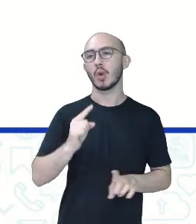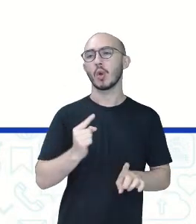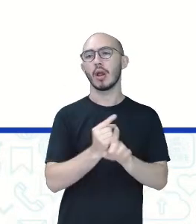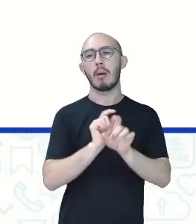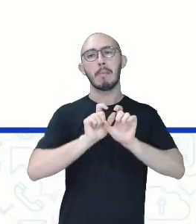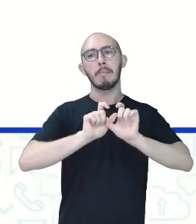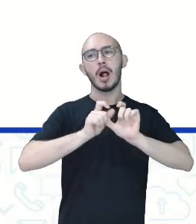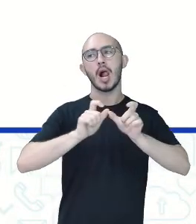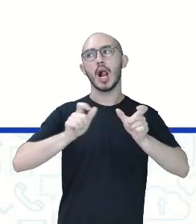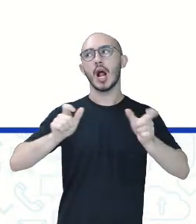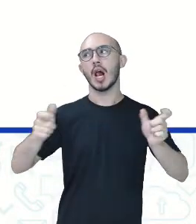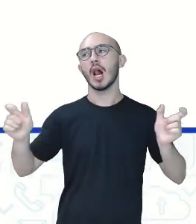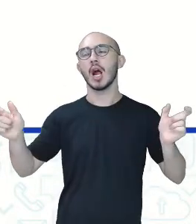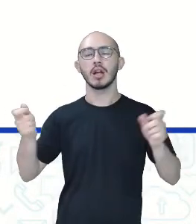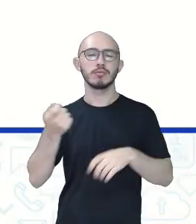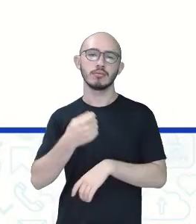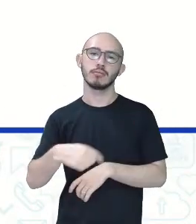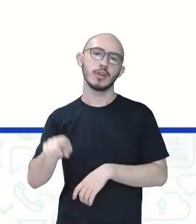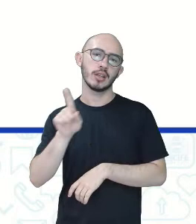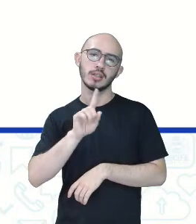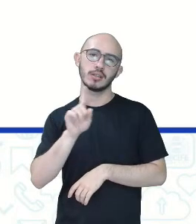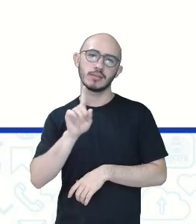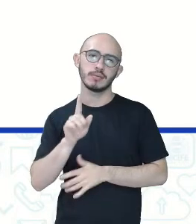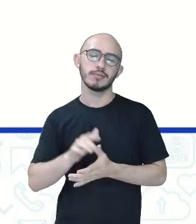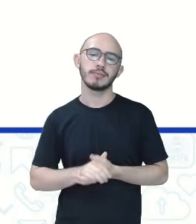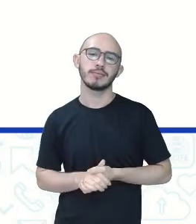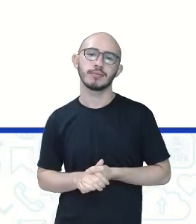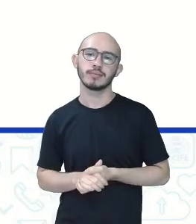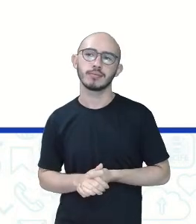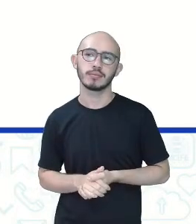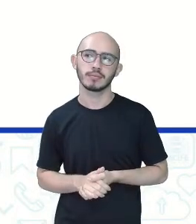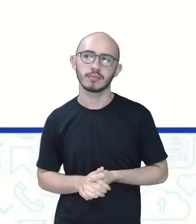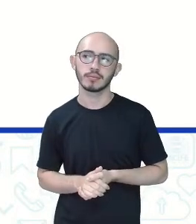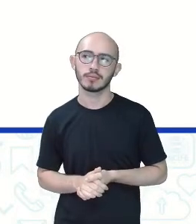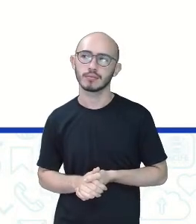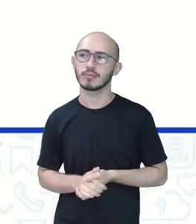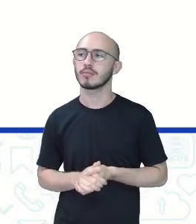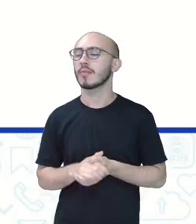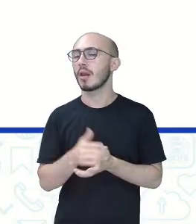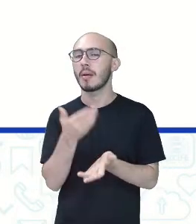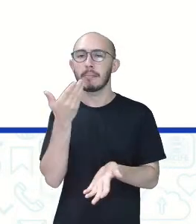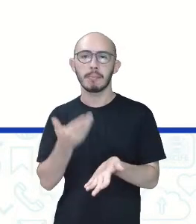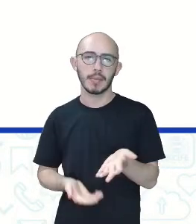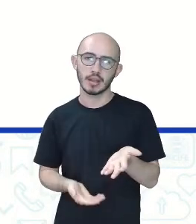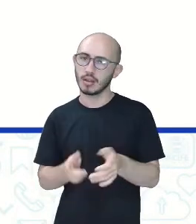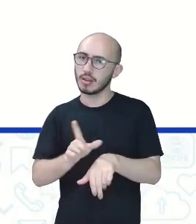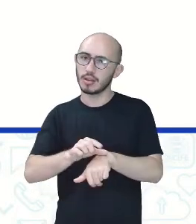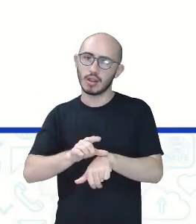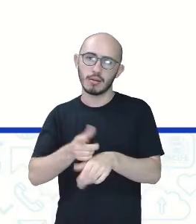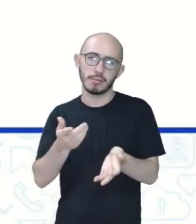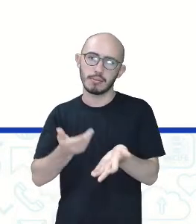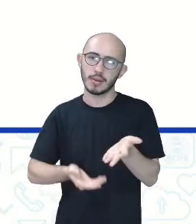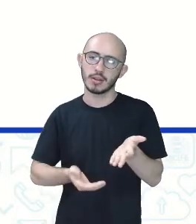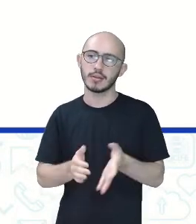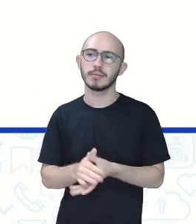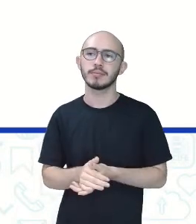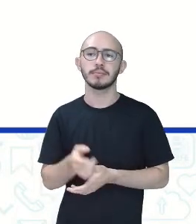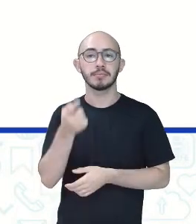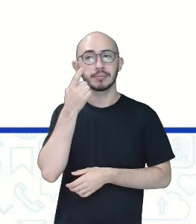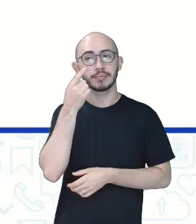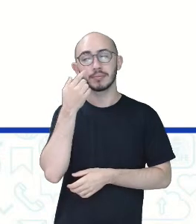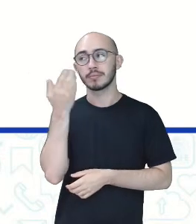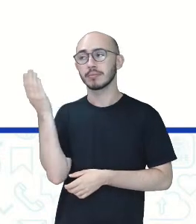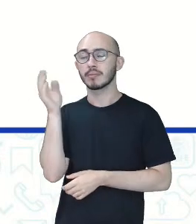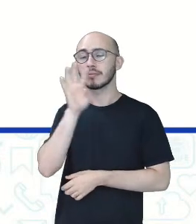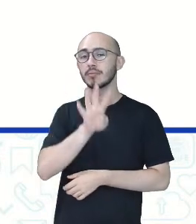aí, para resolver a mediana, colocar os valores por extenso. Você vai perder aí bastante tempo. Então, olhando para a